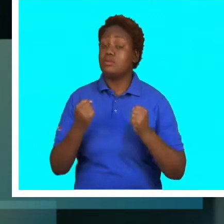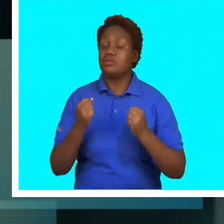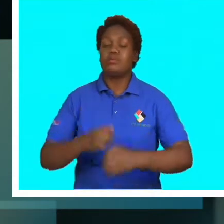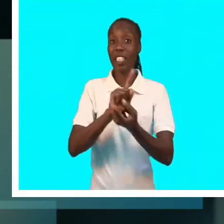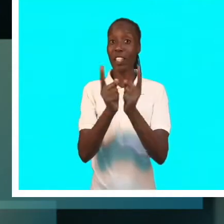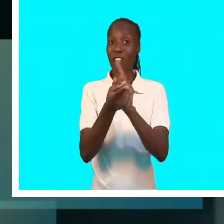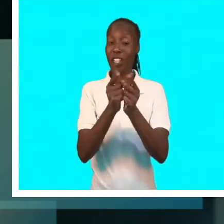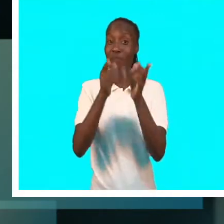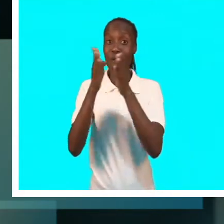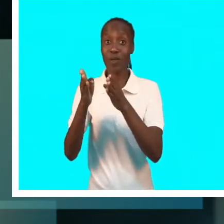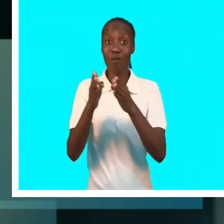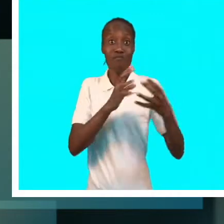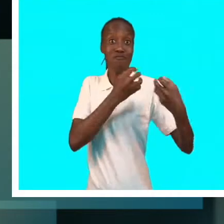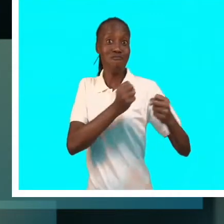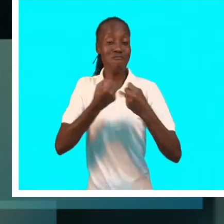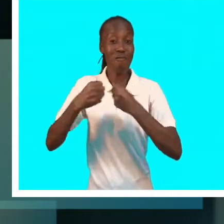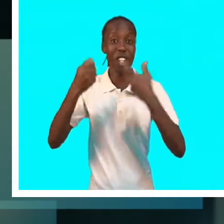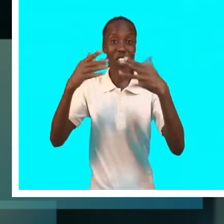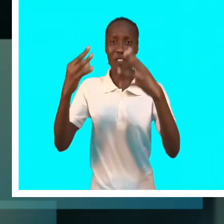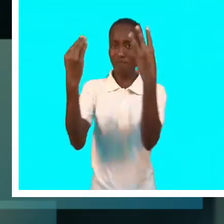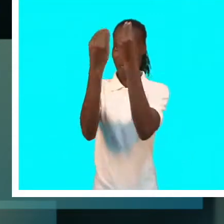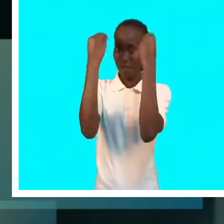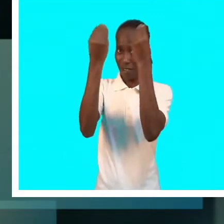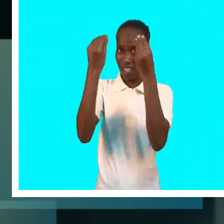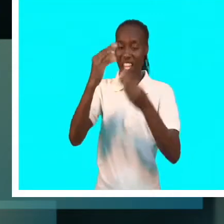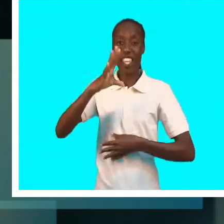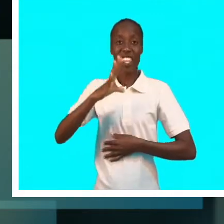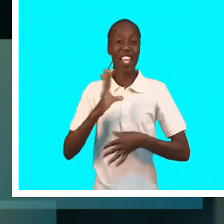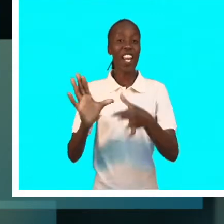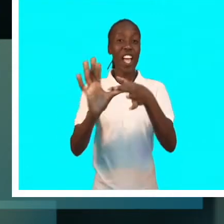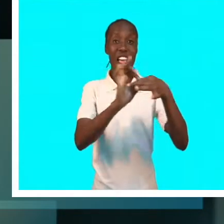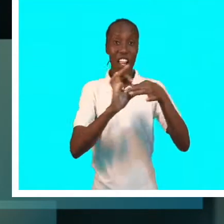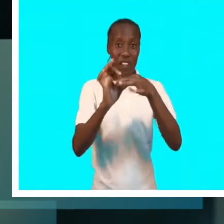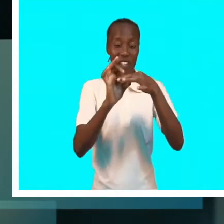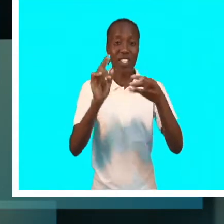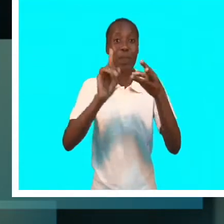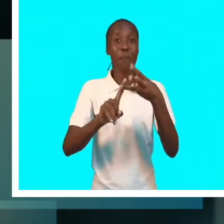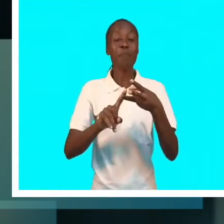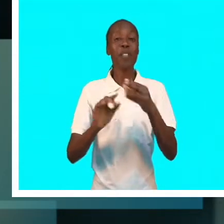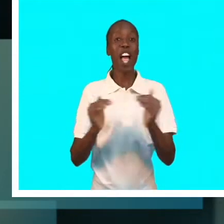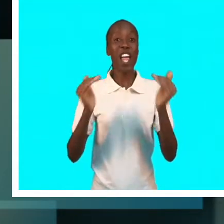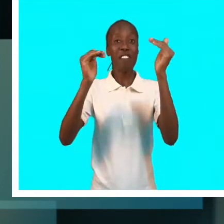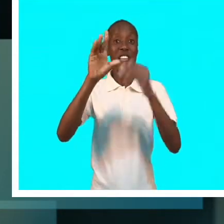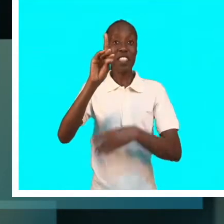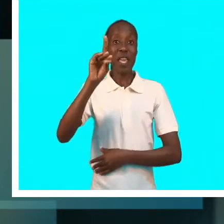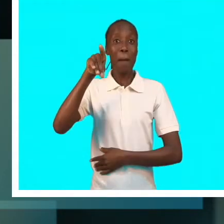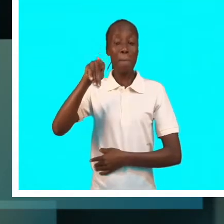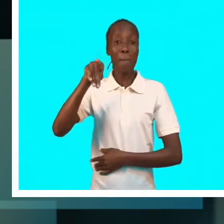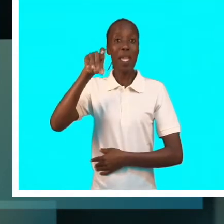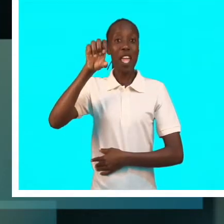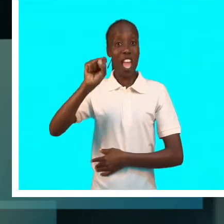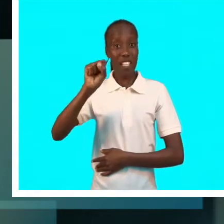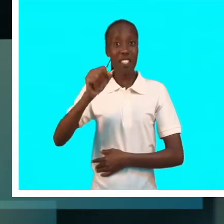Encontrar ativistas formados e também ter a ligação a nível das DPS,